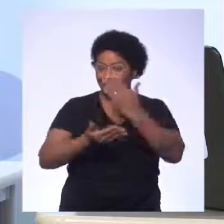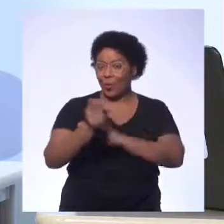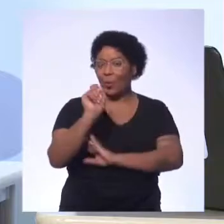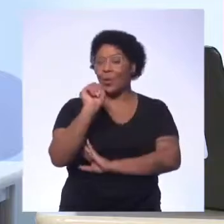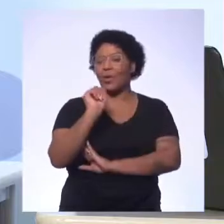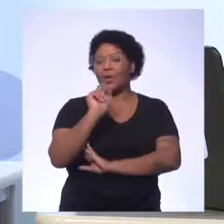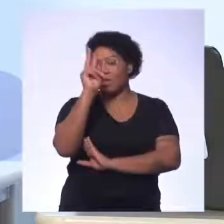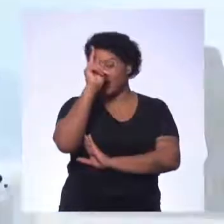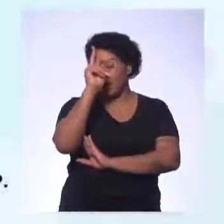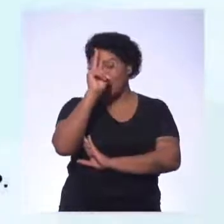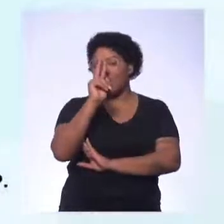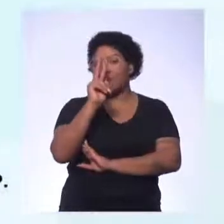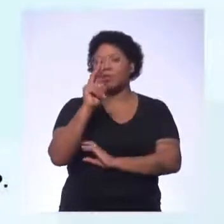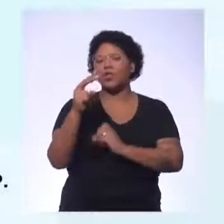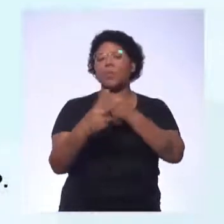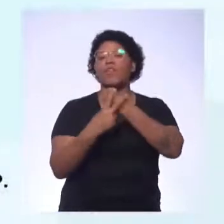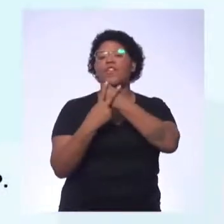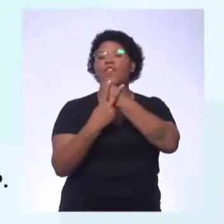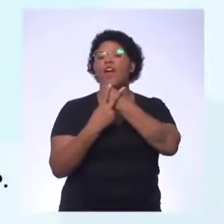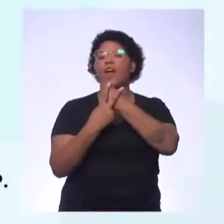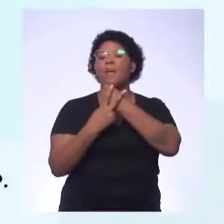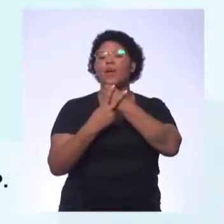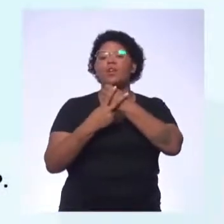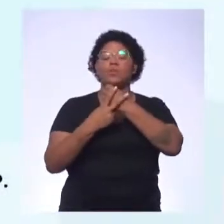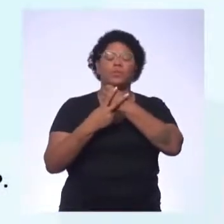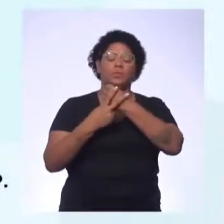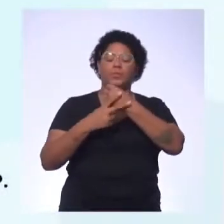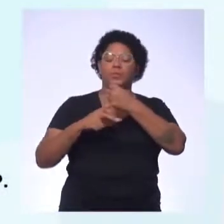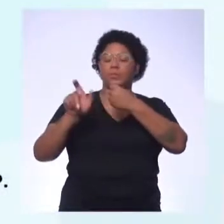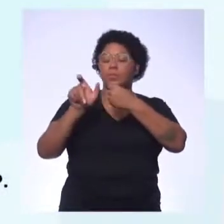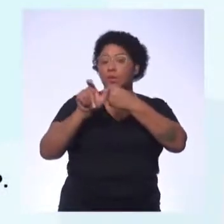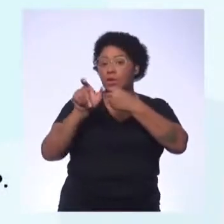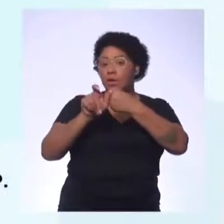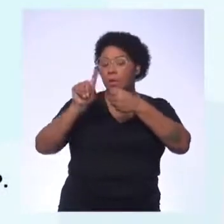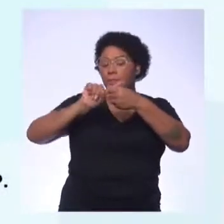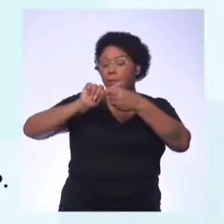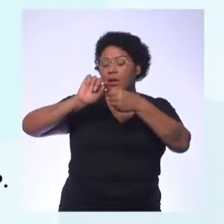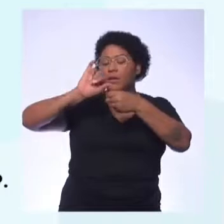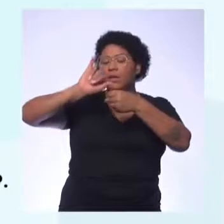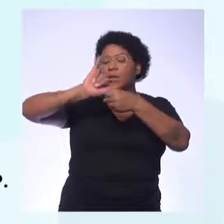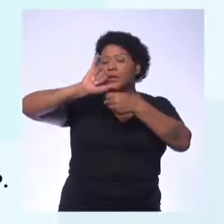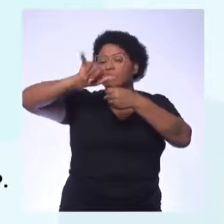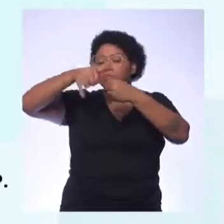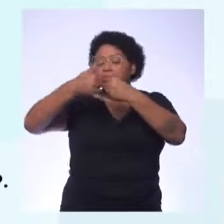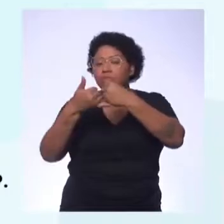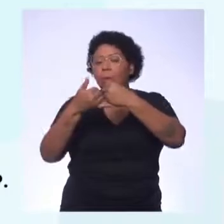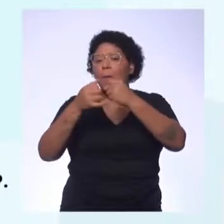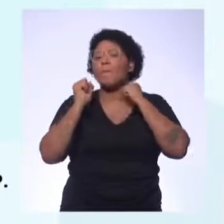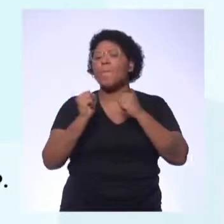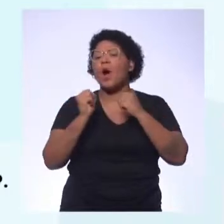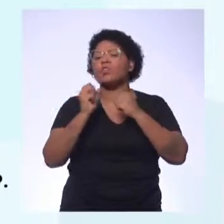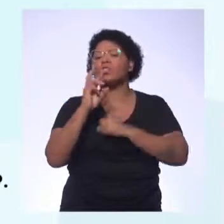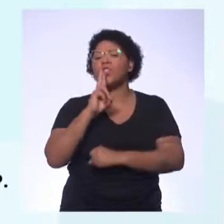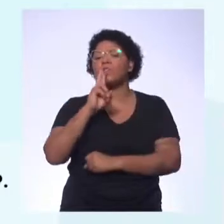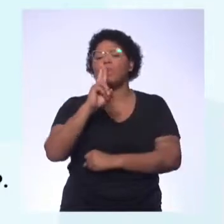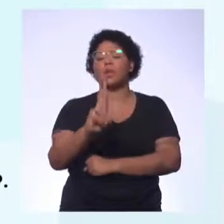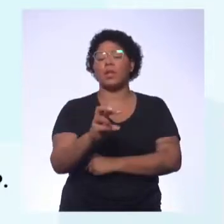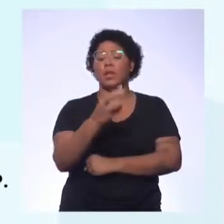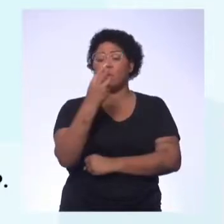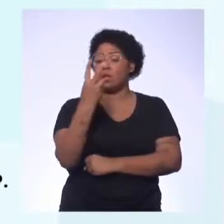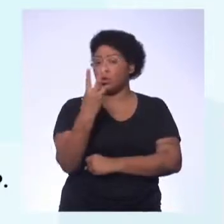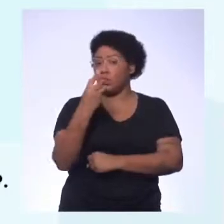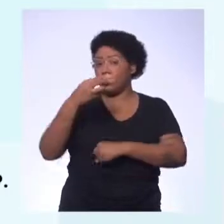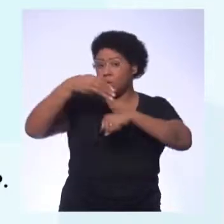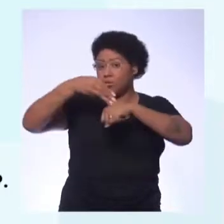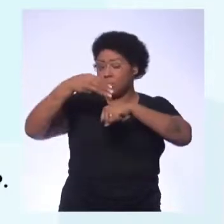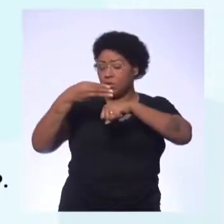você lembra sobre os verbos, sobre os substantivos e os adjetivos? Respondam aí. 2 minutinhos para vocês responderem